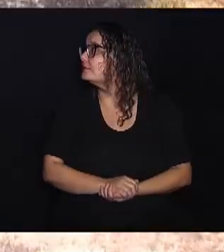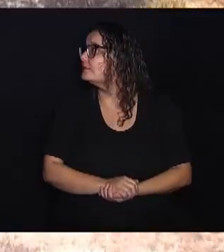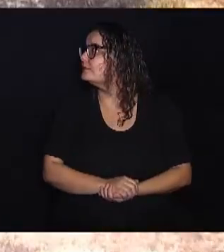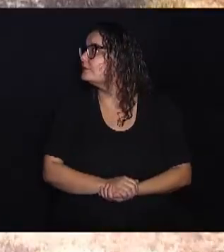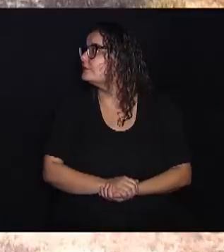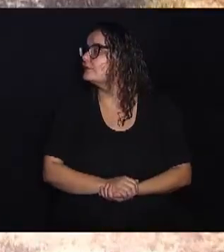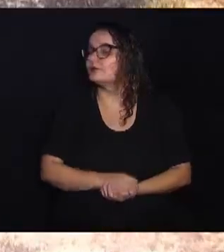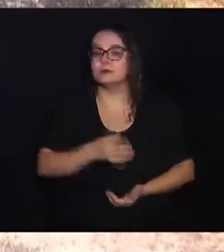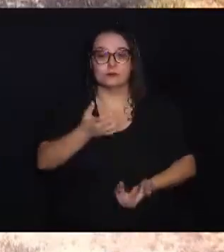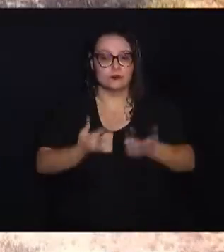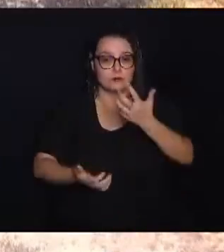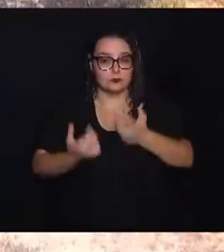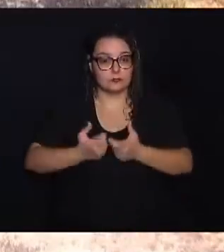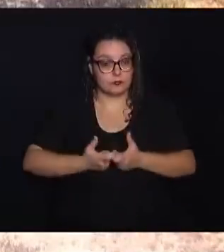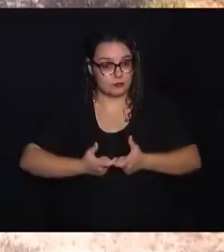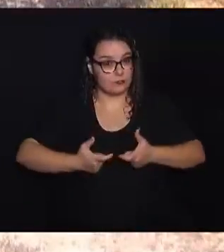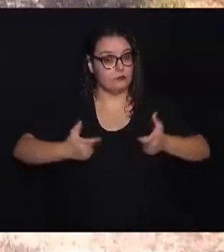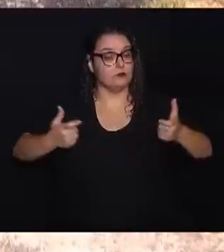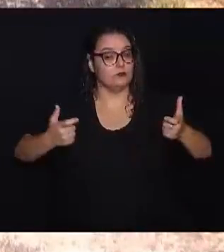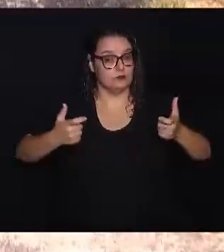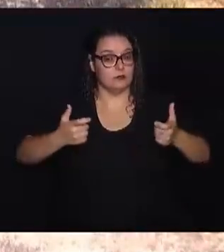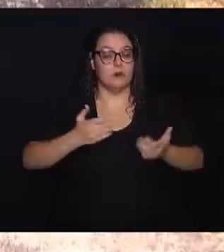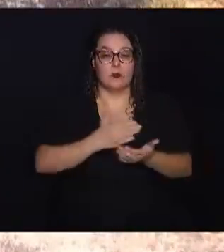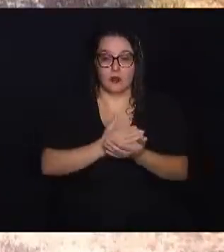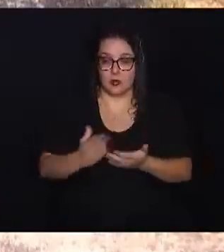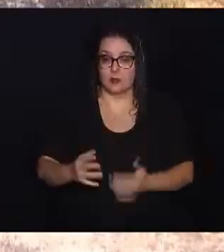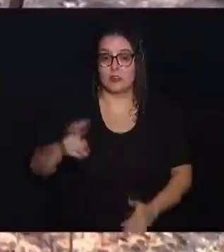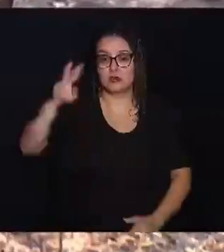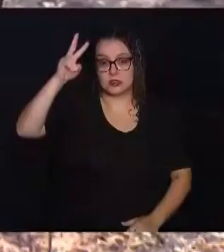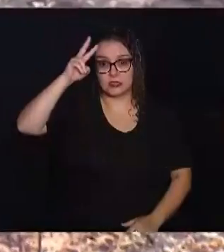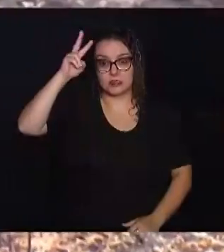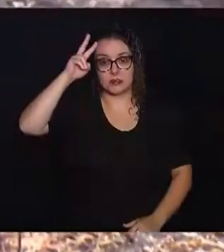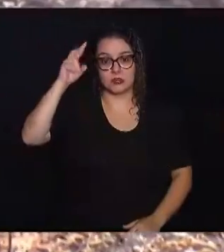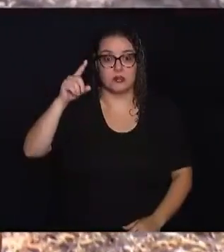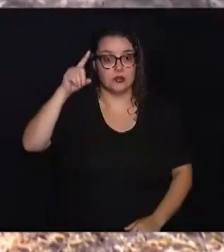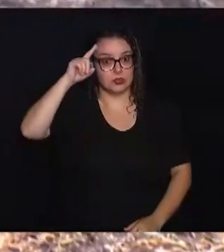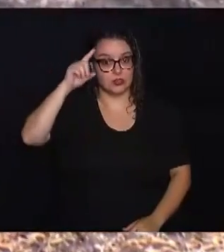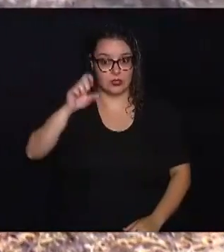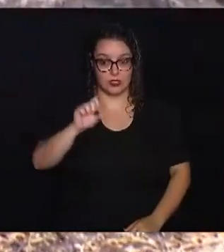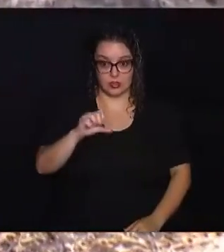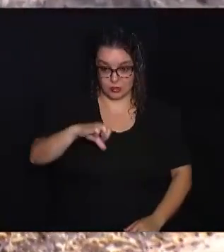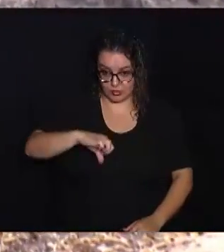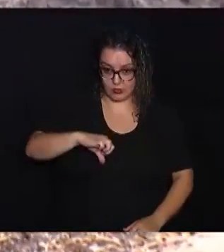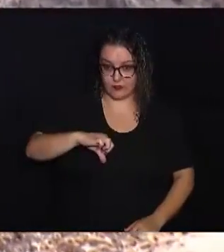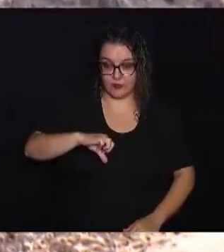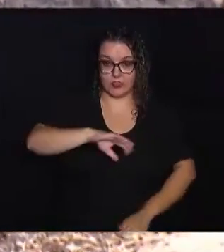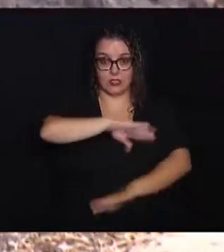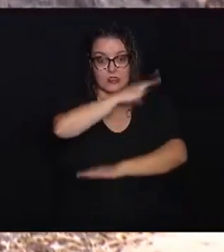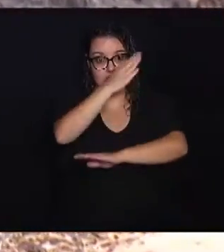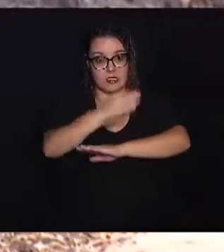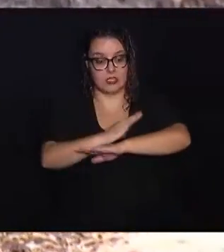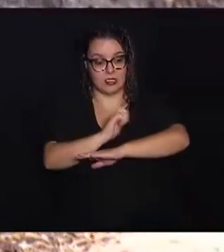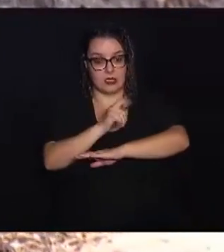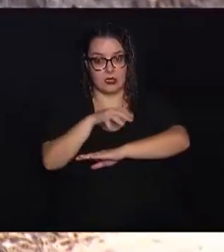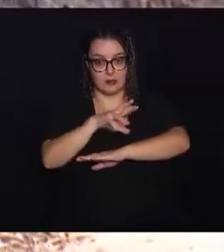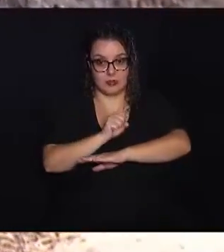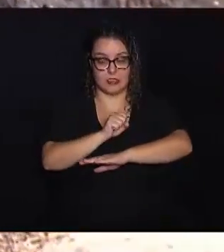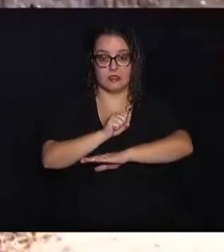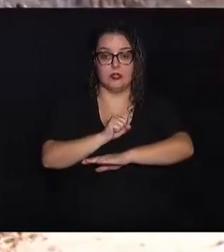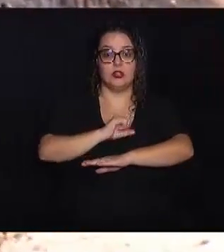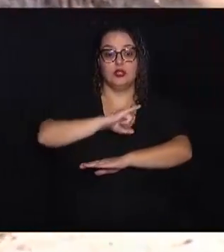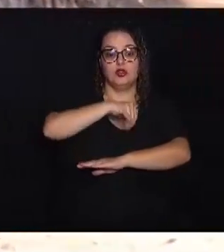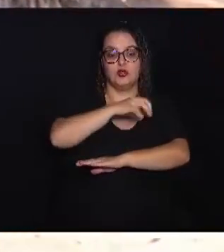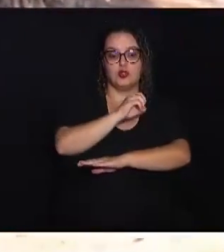Um incêndio de grandes proporções que começou na segunda-feira, dia 9, na Serra das Cabras, entre Joaquim Egídio,